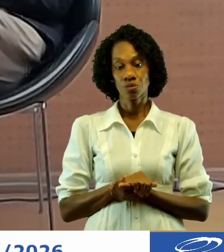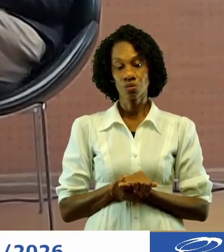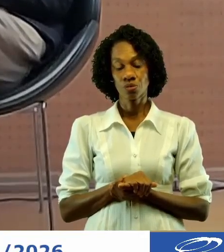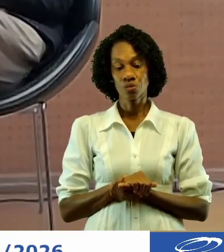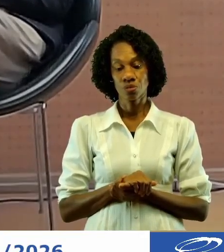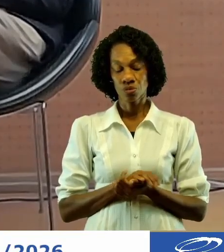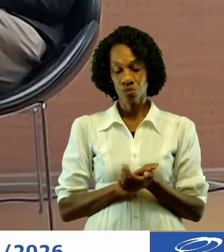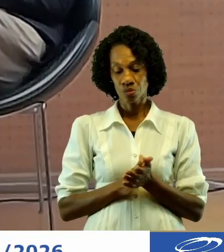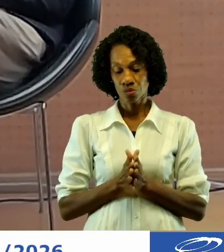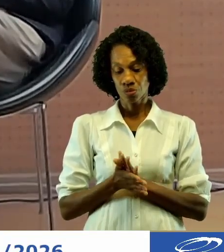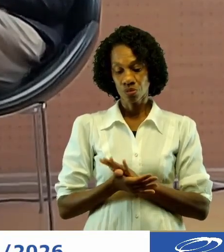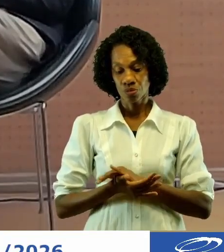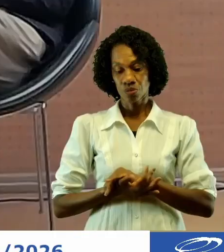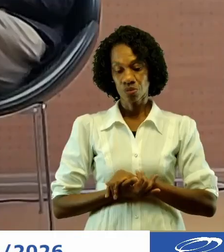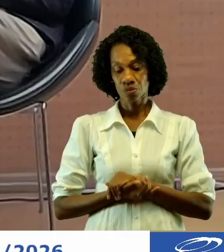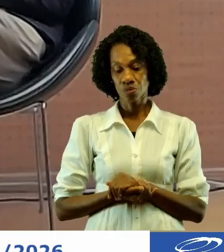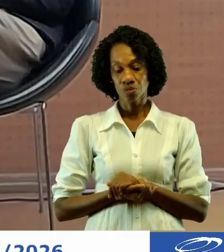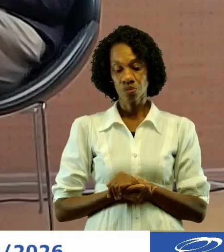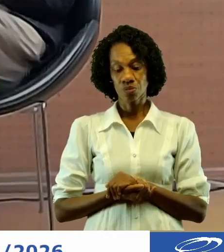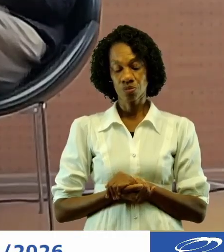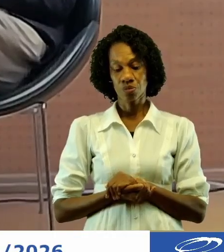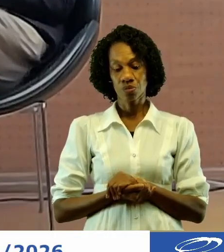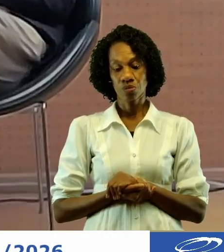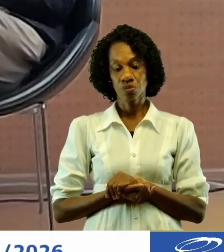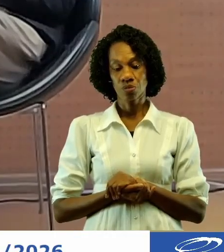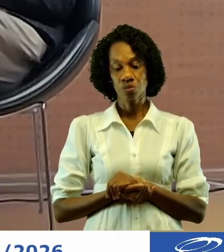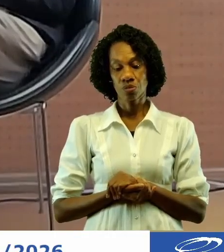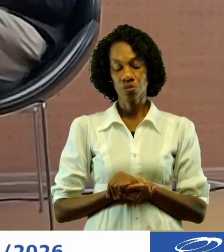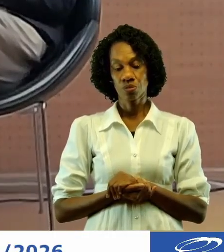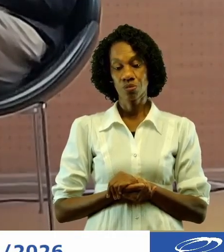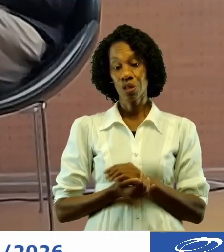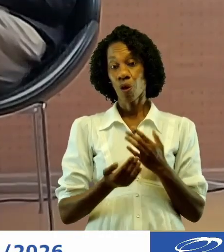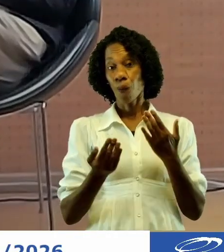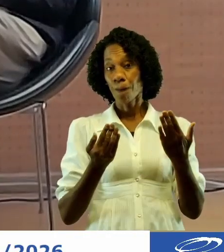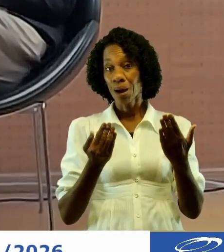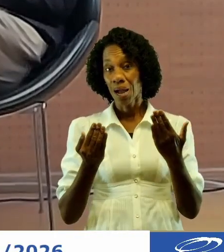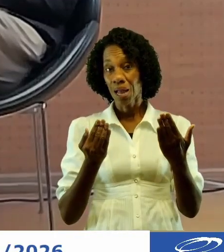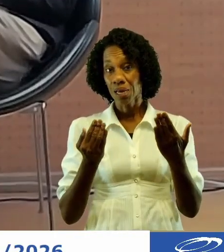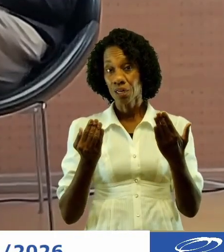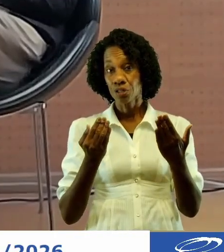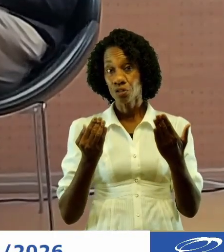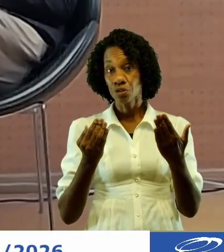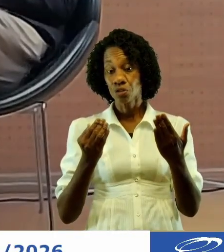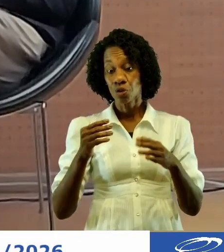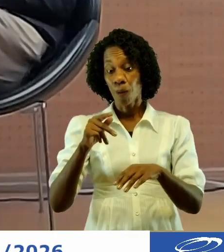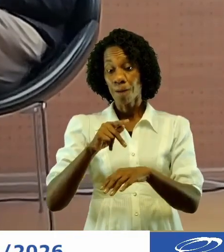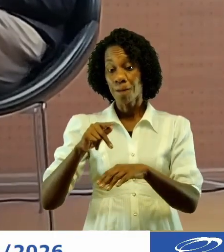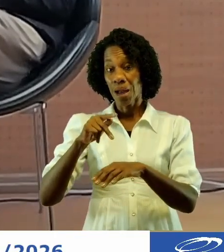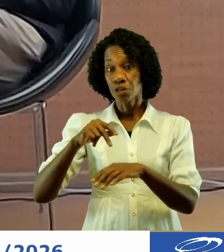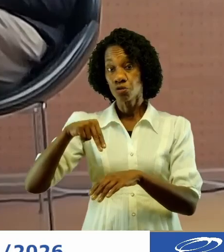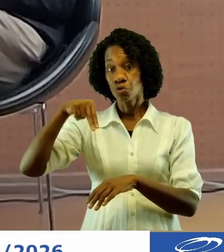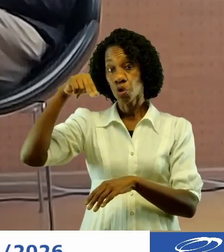south region and the global north. Comparando os países do sul global com os países do